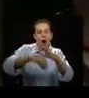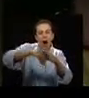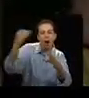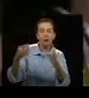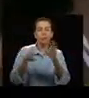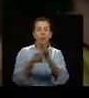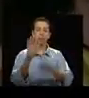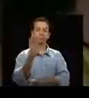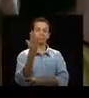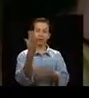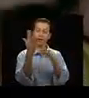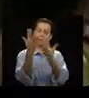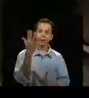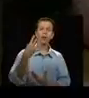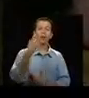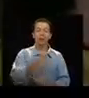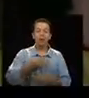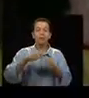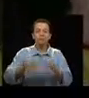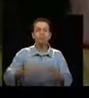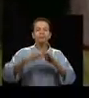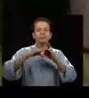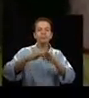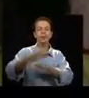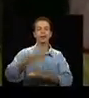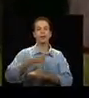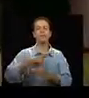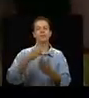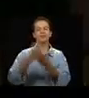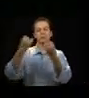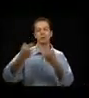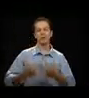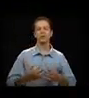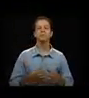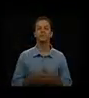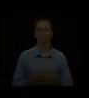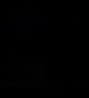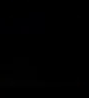vai, arranca um pouco daquela muda para poder ficar mais investido. Ele sempre conta tudo.